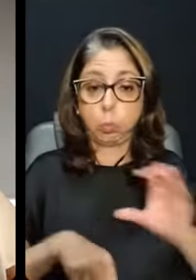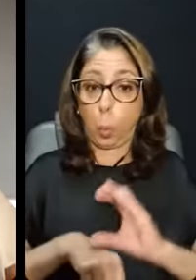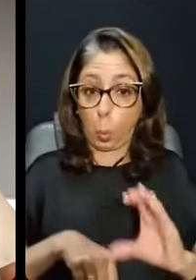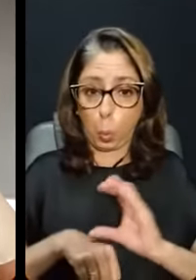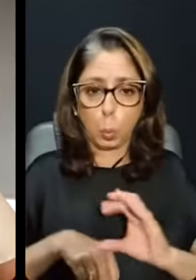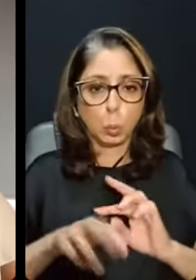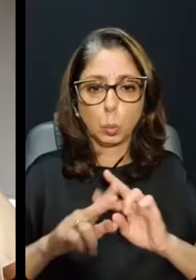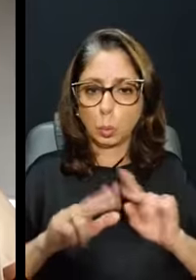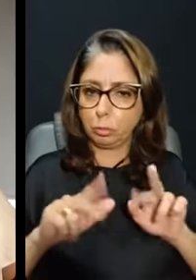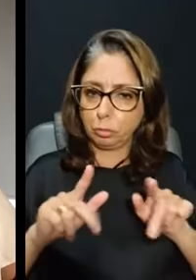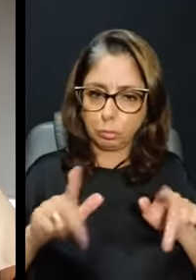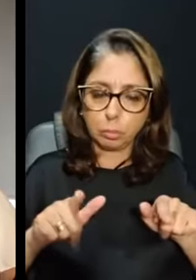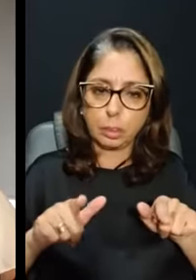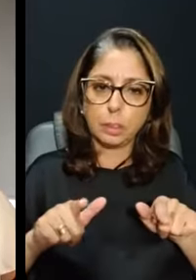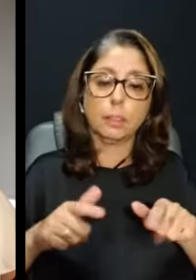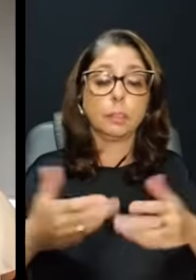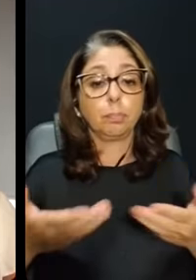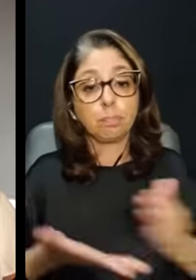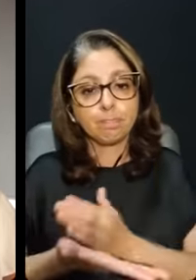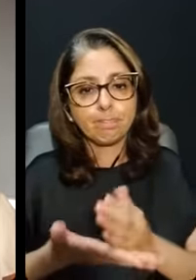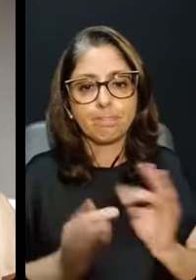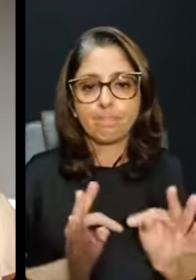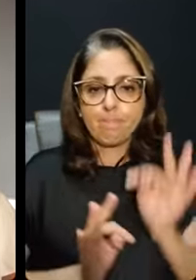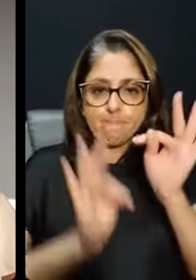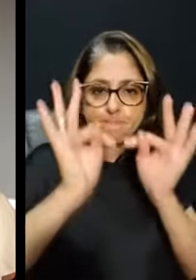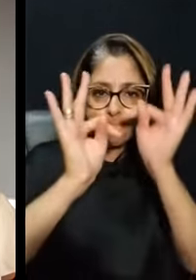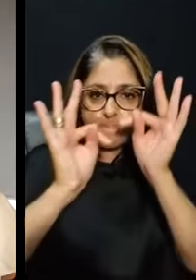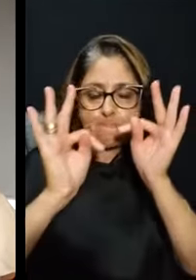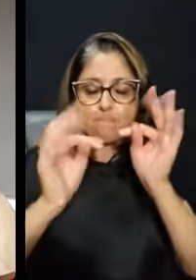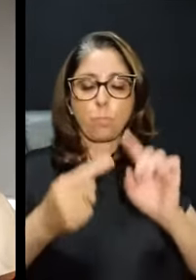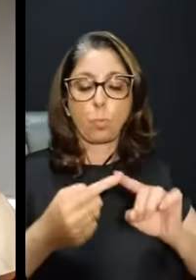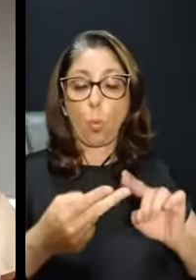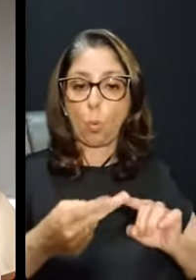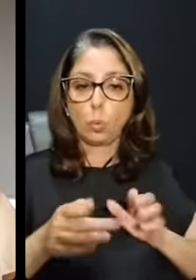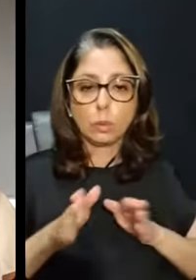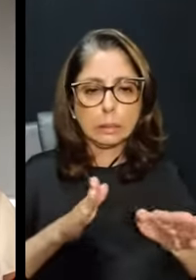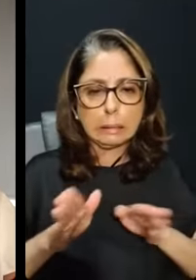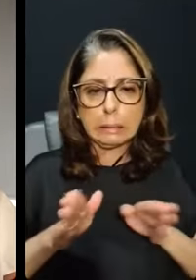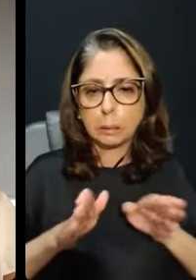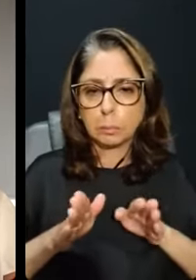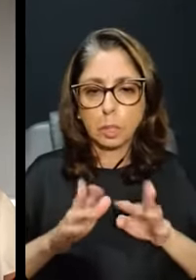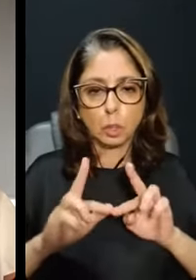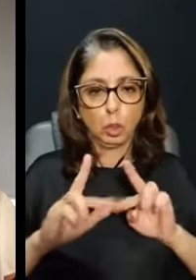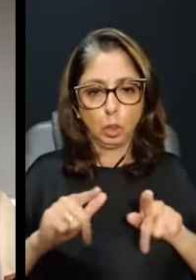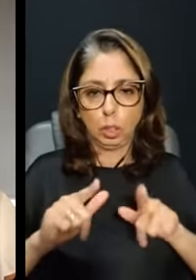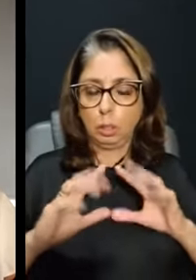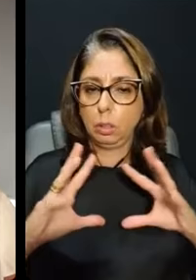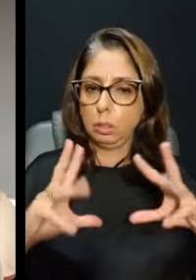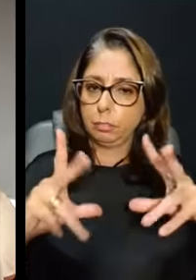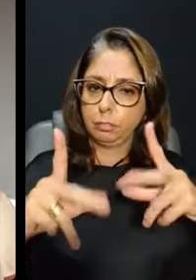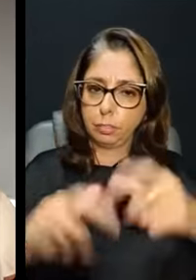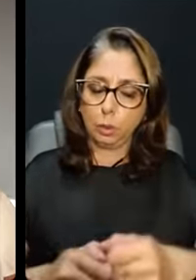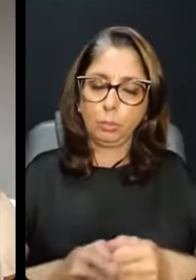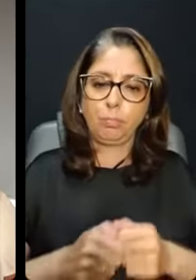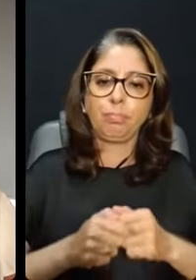outros mais voltados para a acessibilidade de uma forma geral.